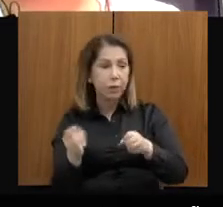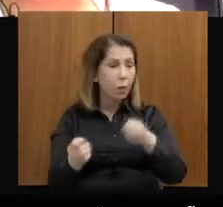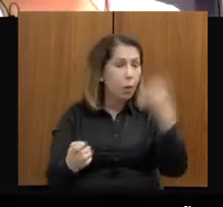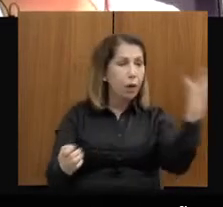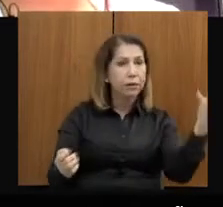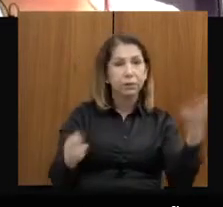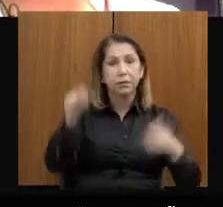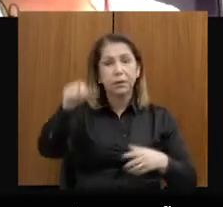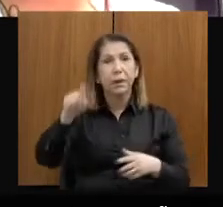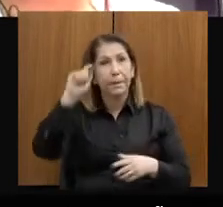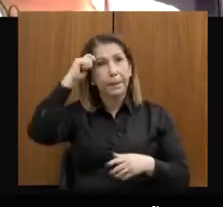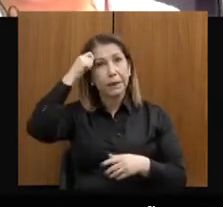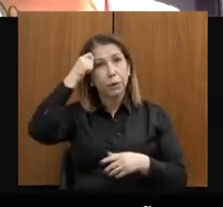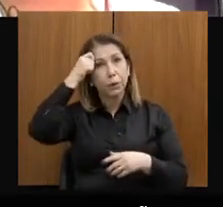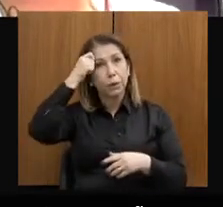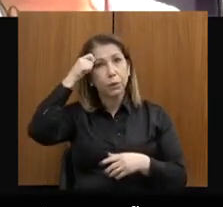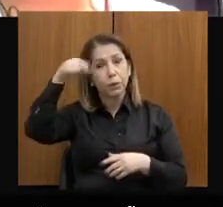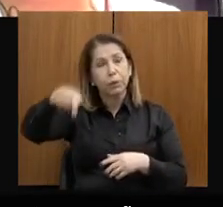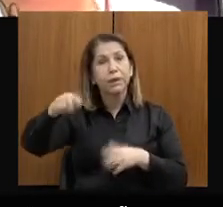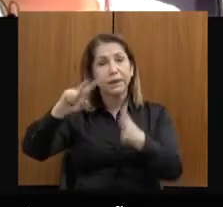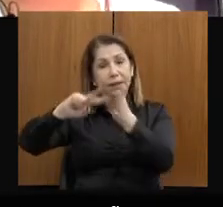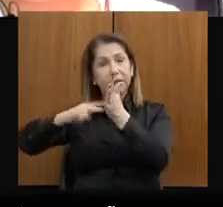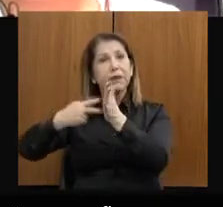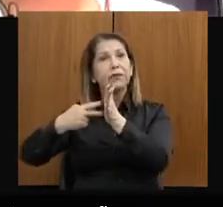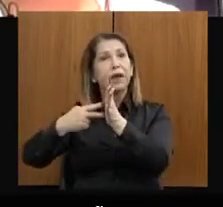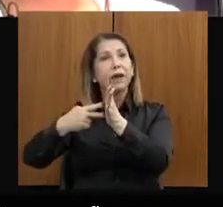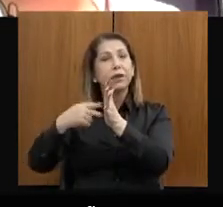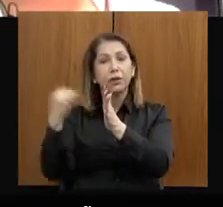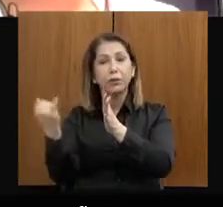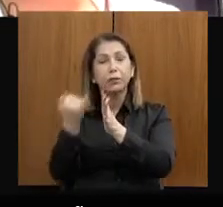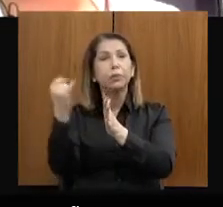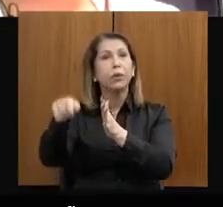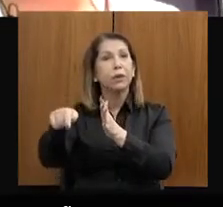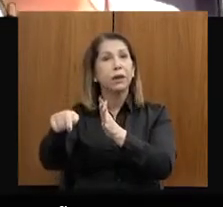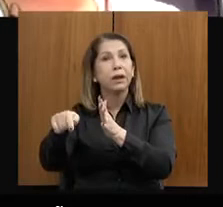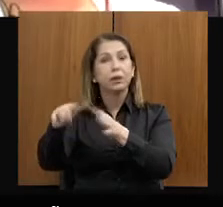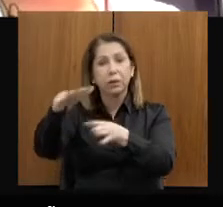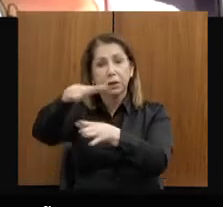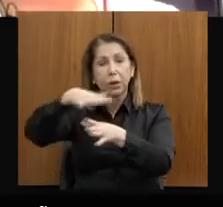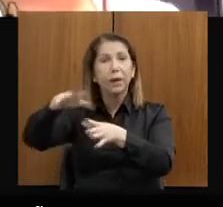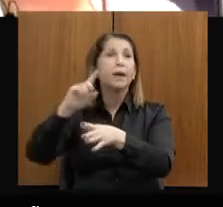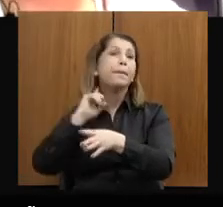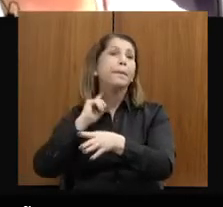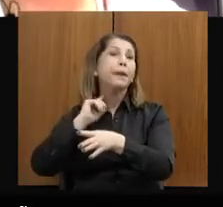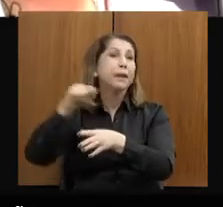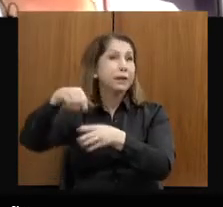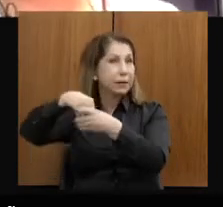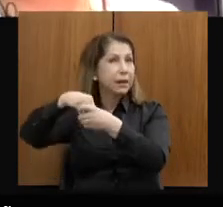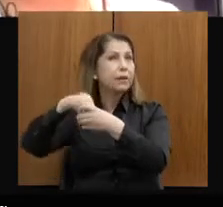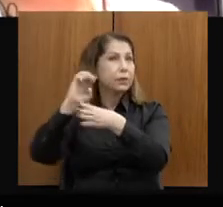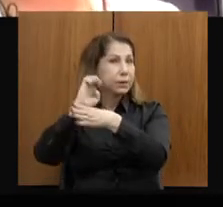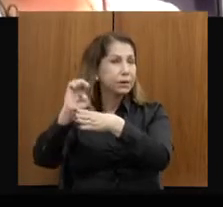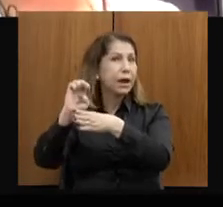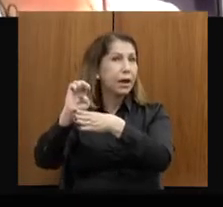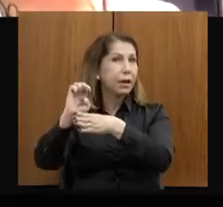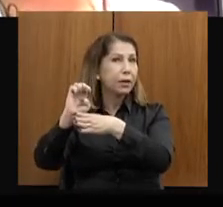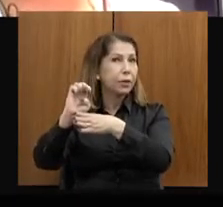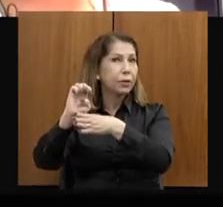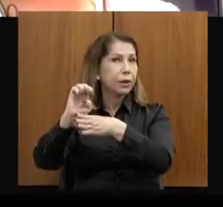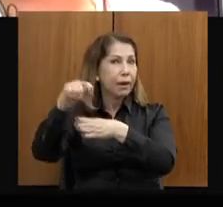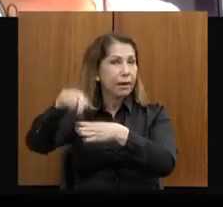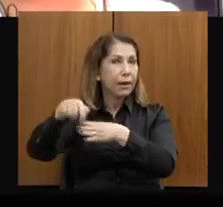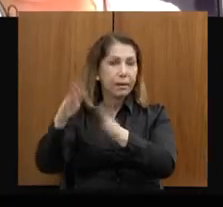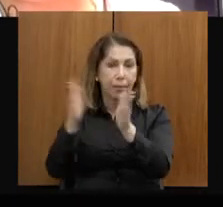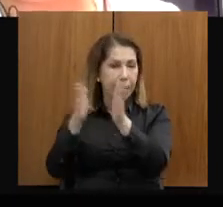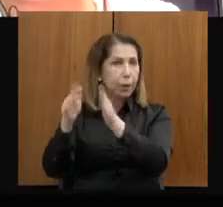negras muito significativos na na sociedade brasileira né na profecia Minas